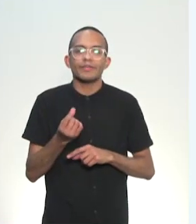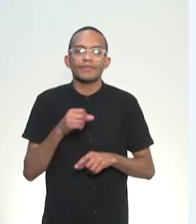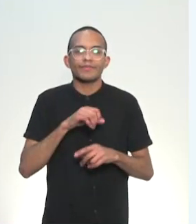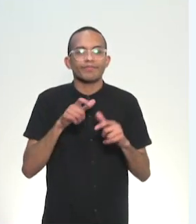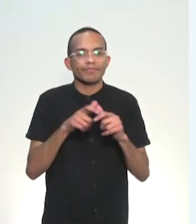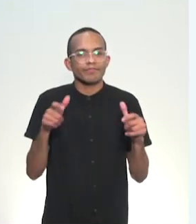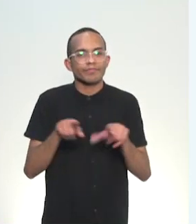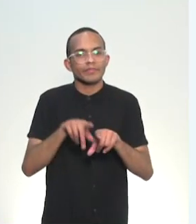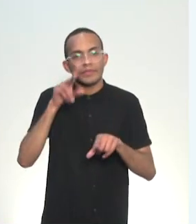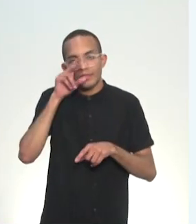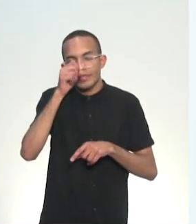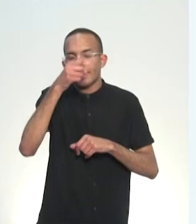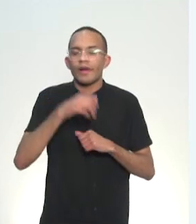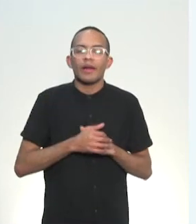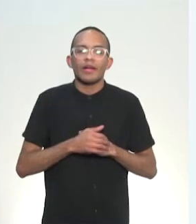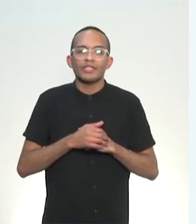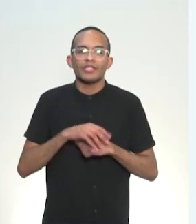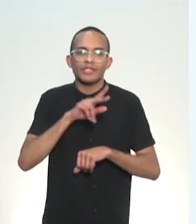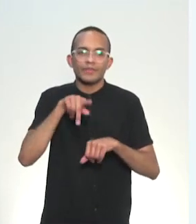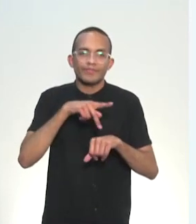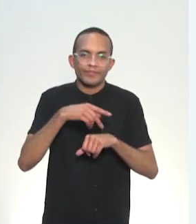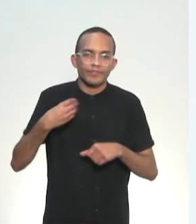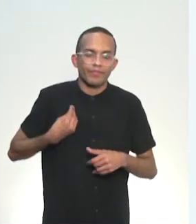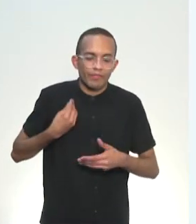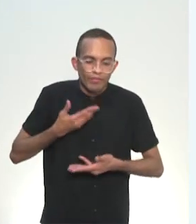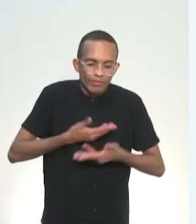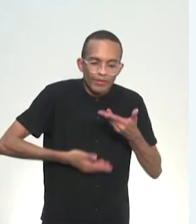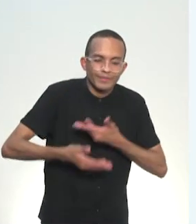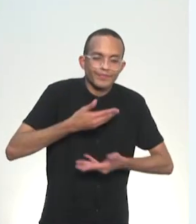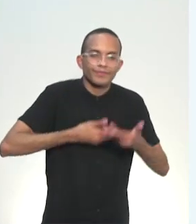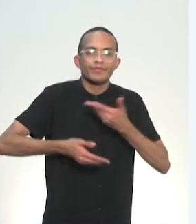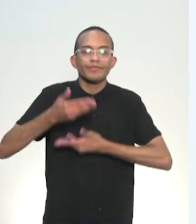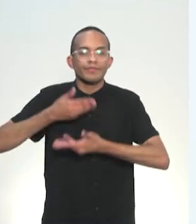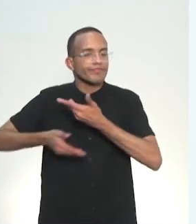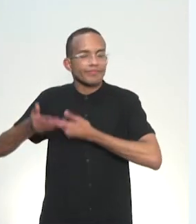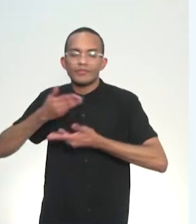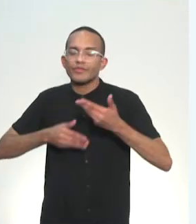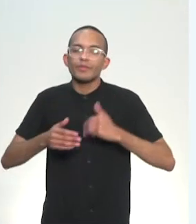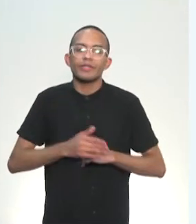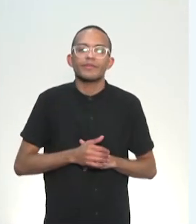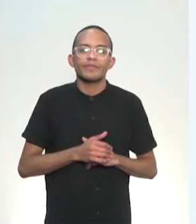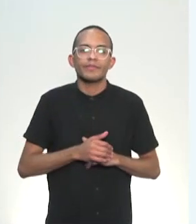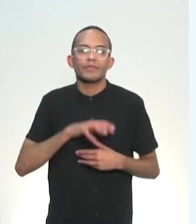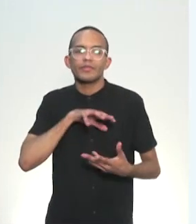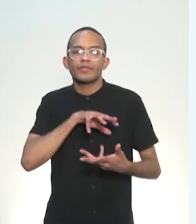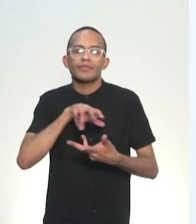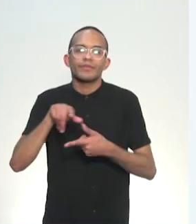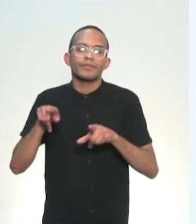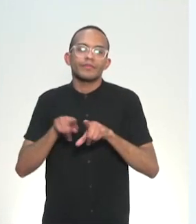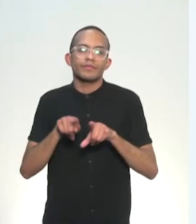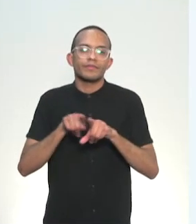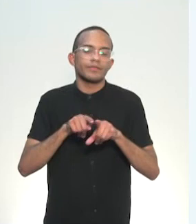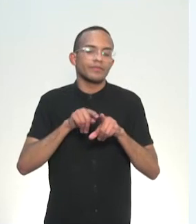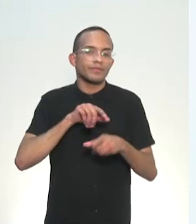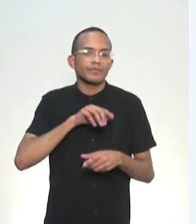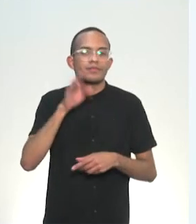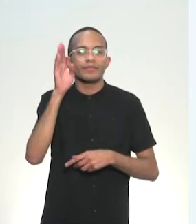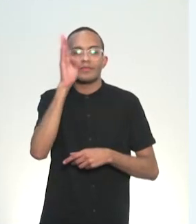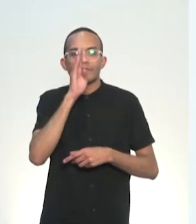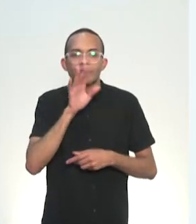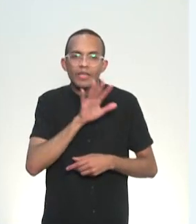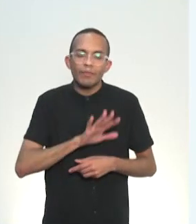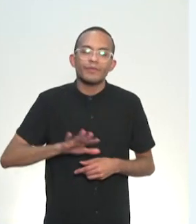e fortalecer a participação dos países em desenvolvimento nas instituições de governança global, e no nível nacional, garantir